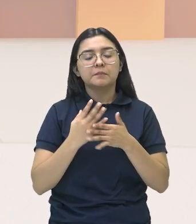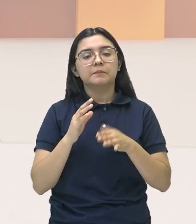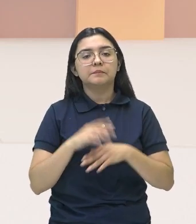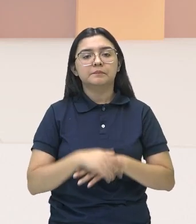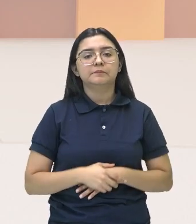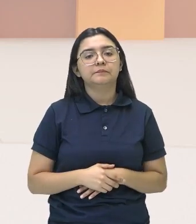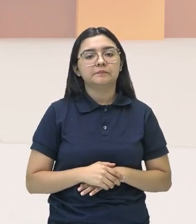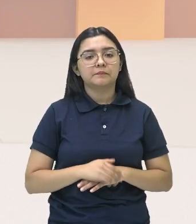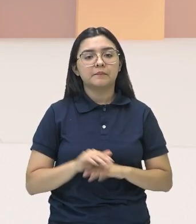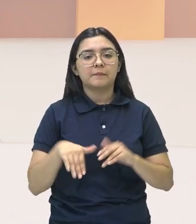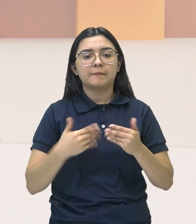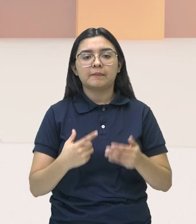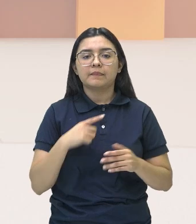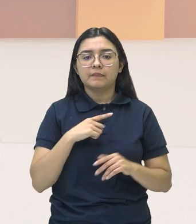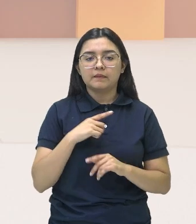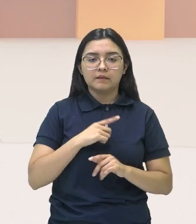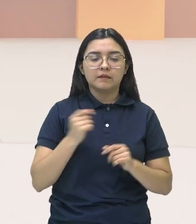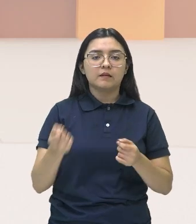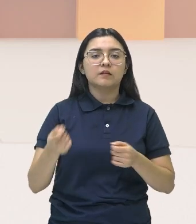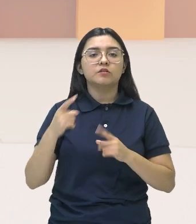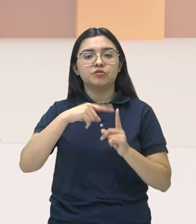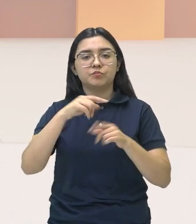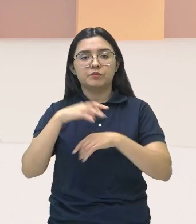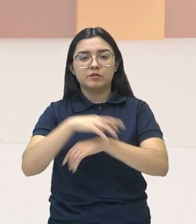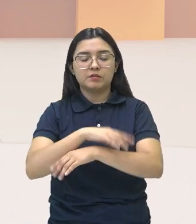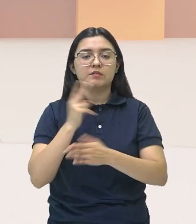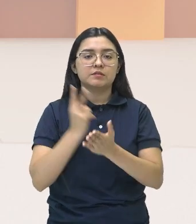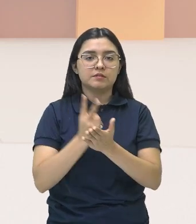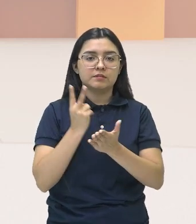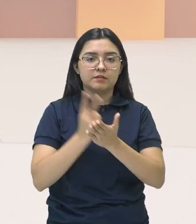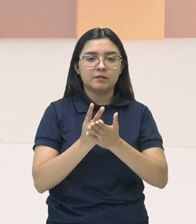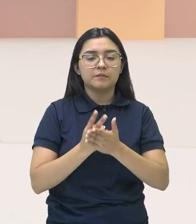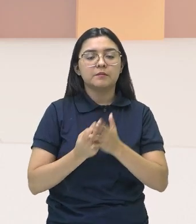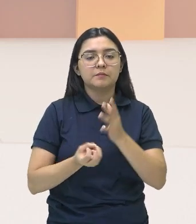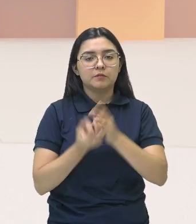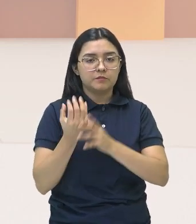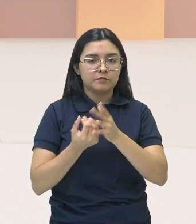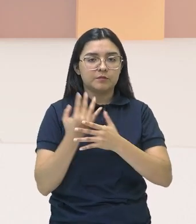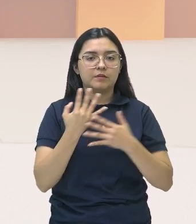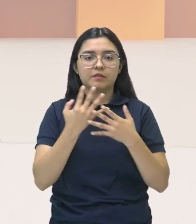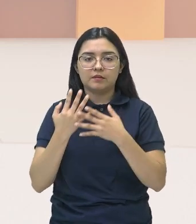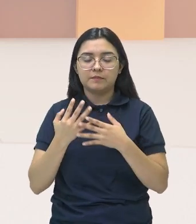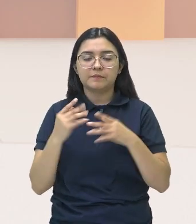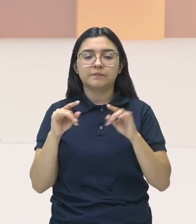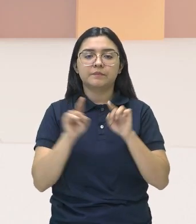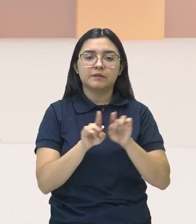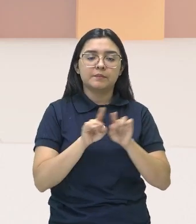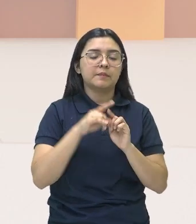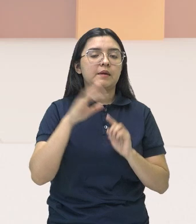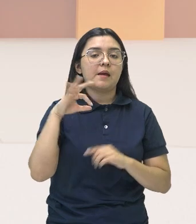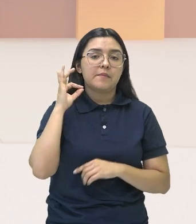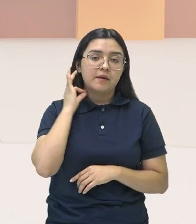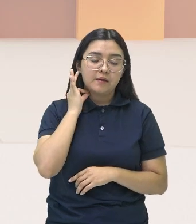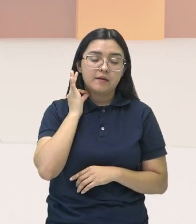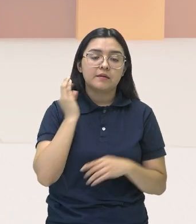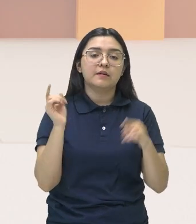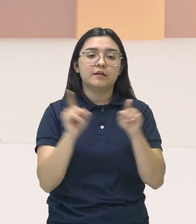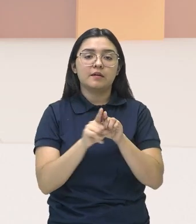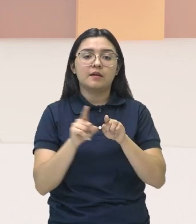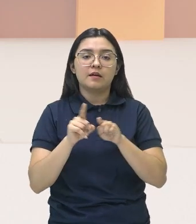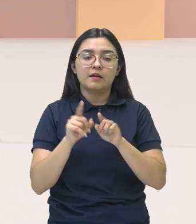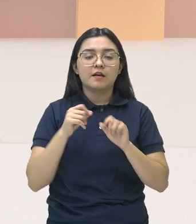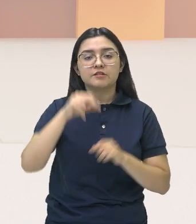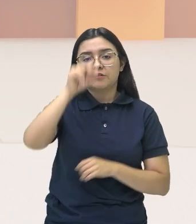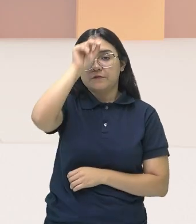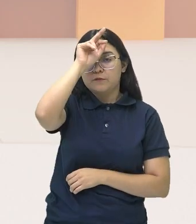Não, aquela espécie sempre fez aquela mesma teia no seu trabalho. Mesma coisa as abelhas, as